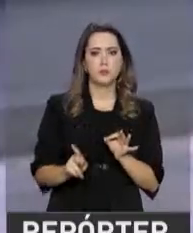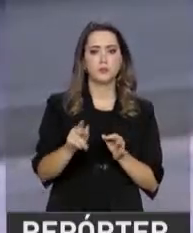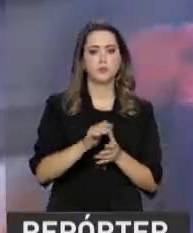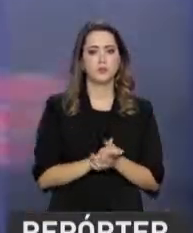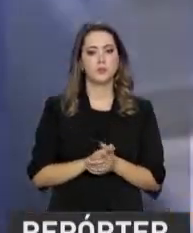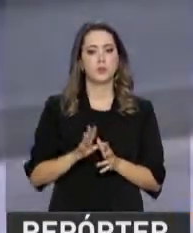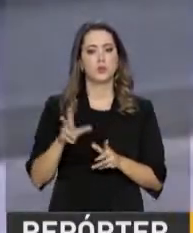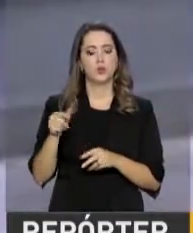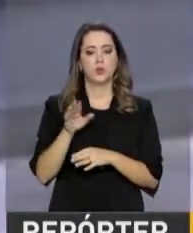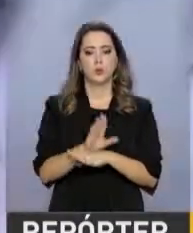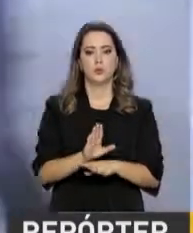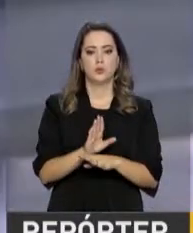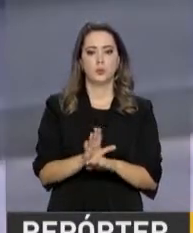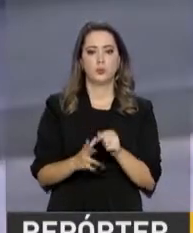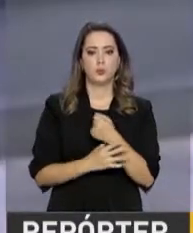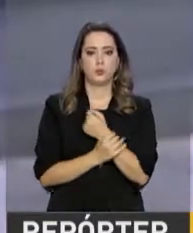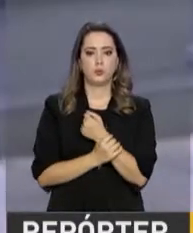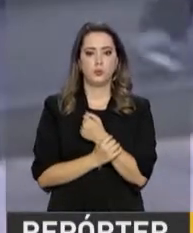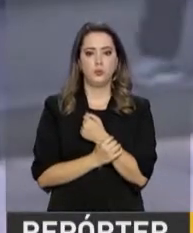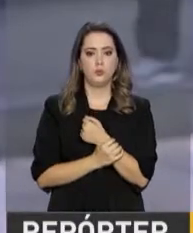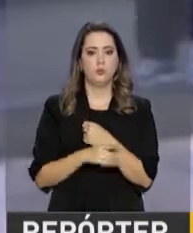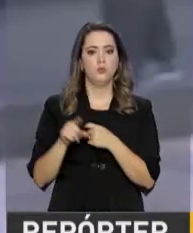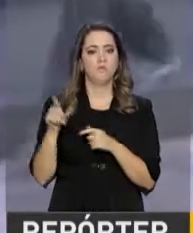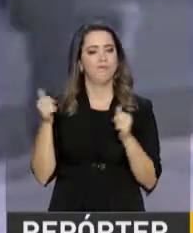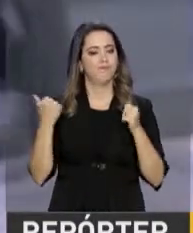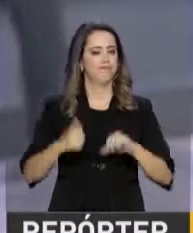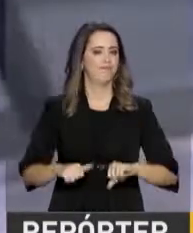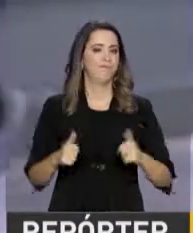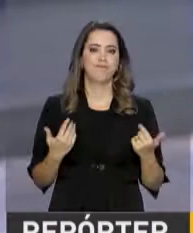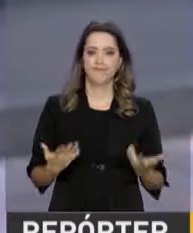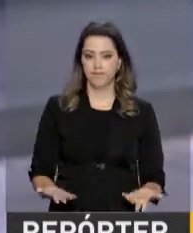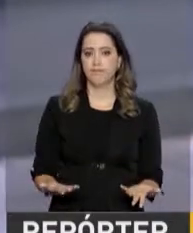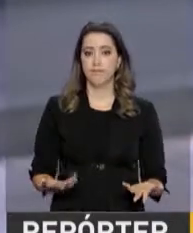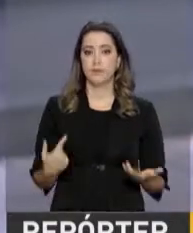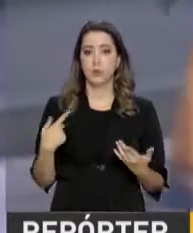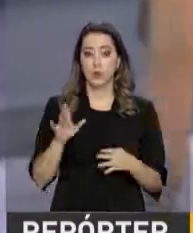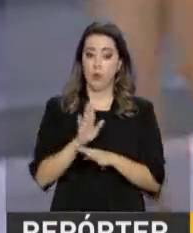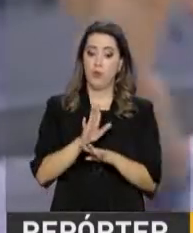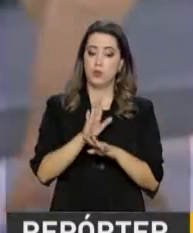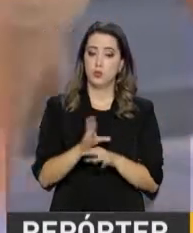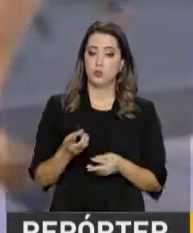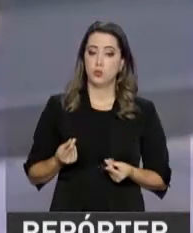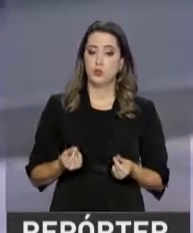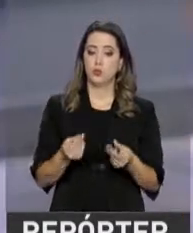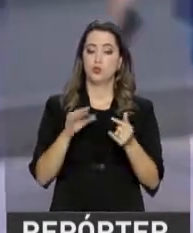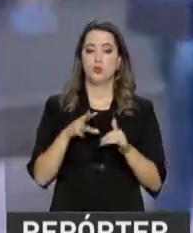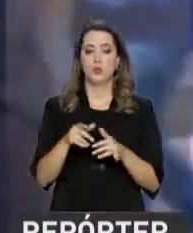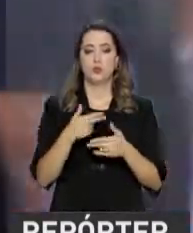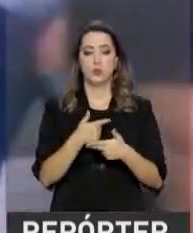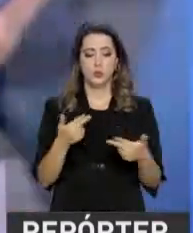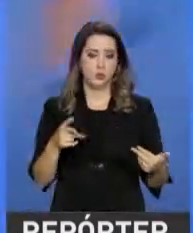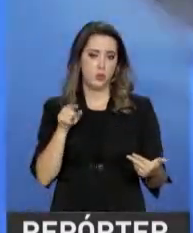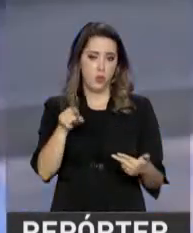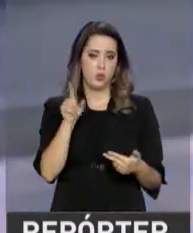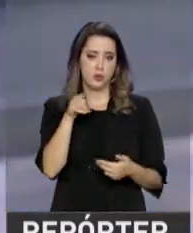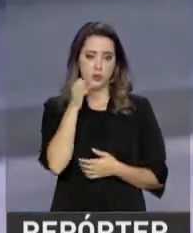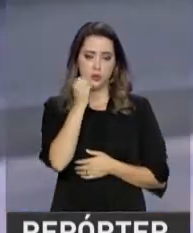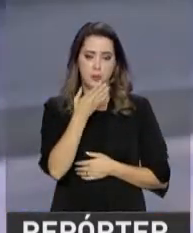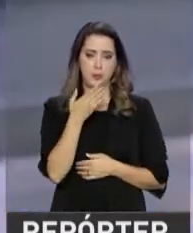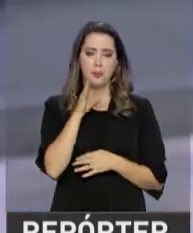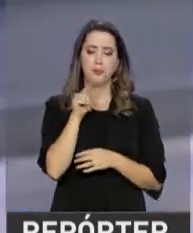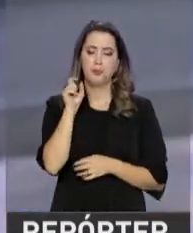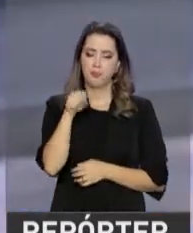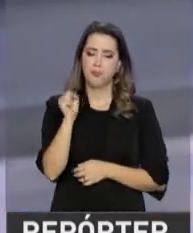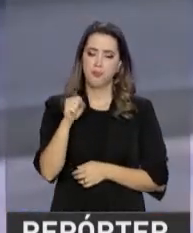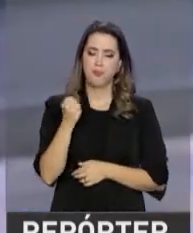um reforço, né, na área da segurança, que está muito precário. Então, esse dinheiro e todo esse equipamento, acho que vai ser em prol,